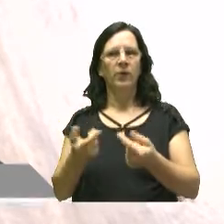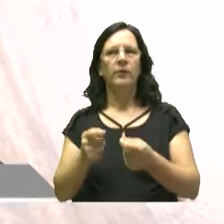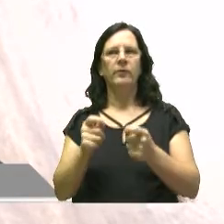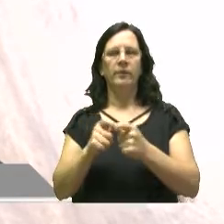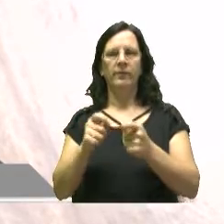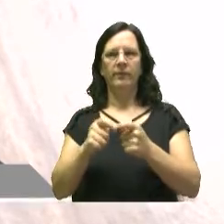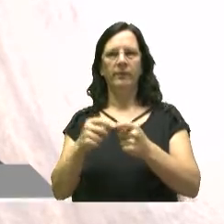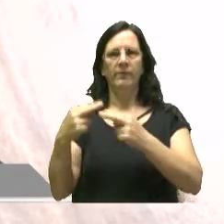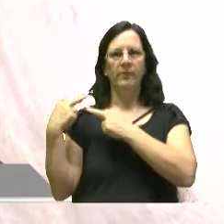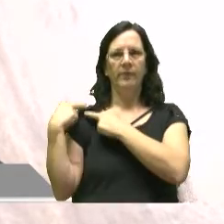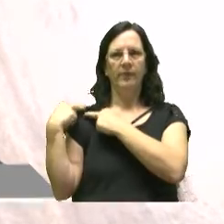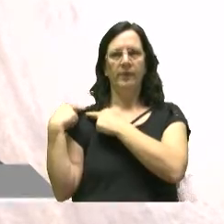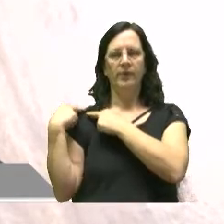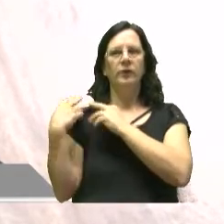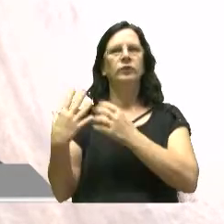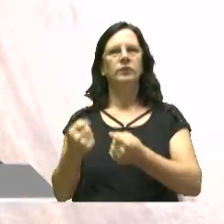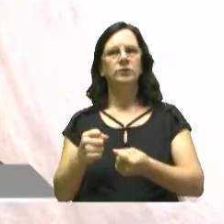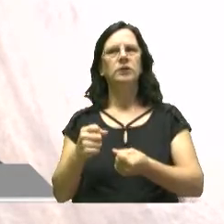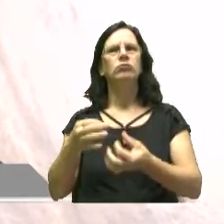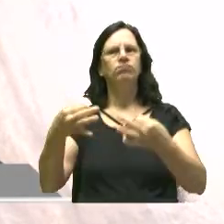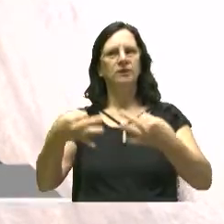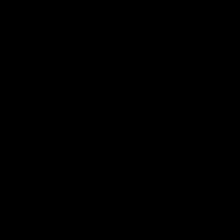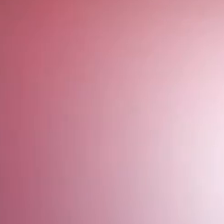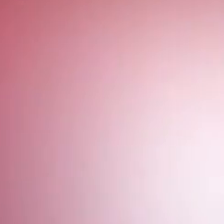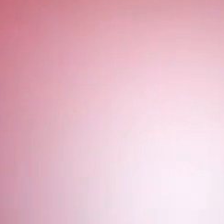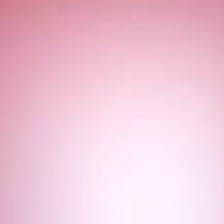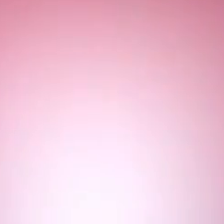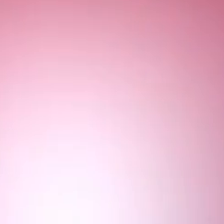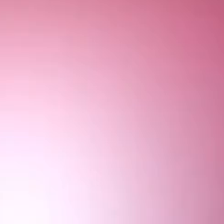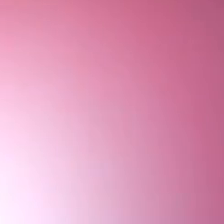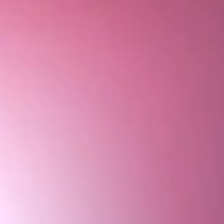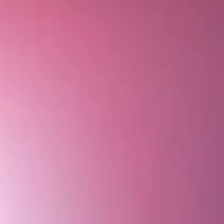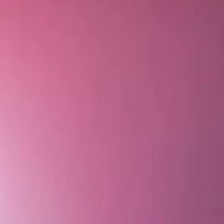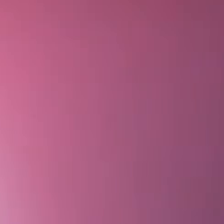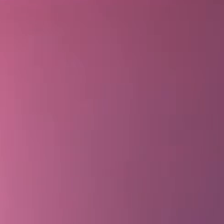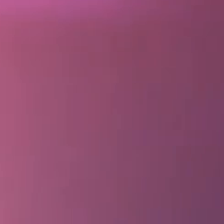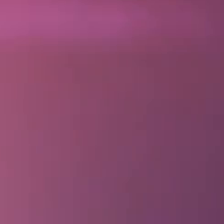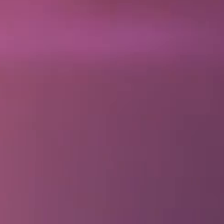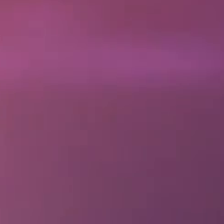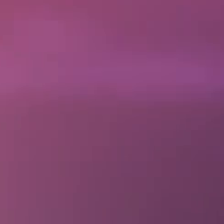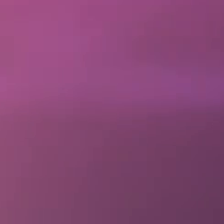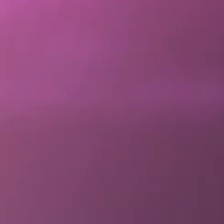foram feitas com muita responsabilidade eu acho não eu tenho absoluta certeza que